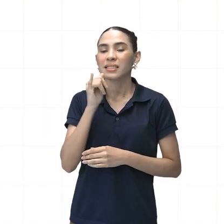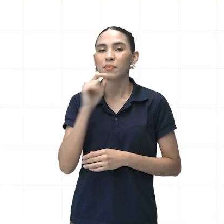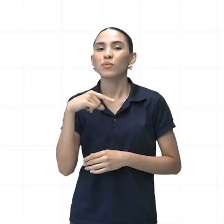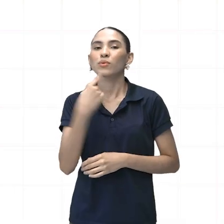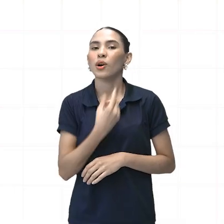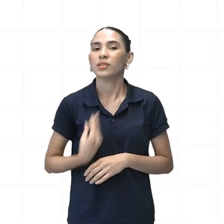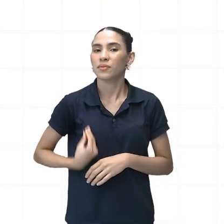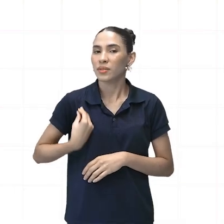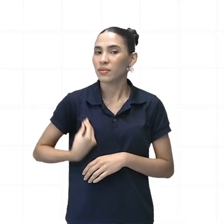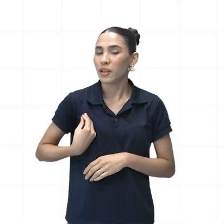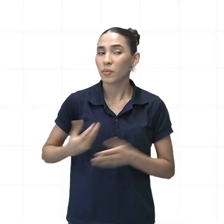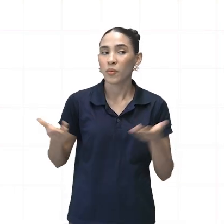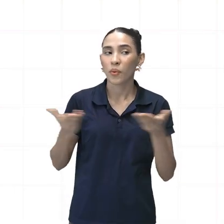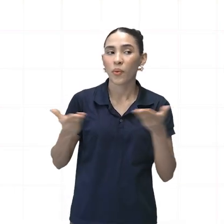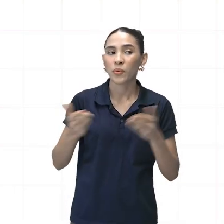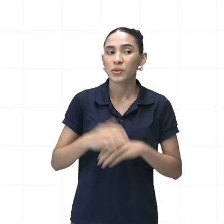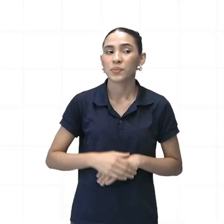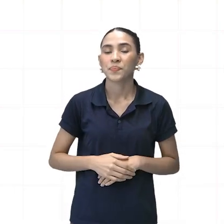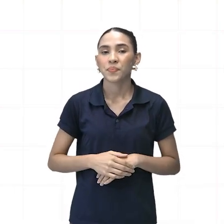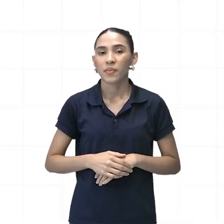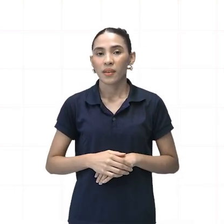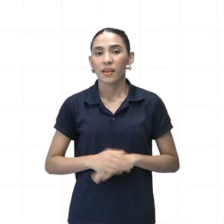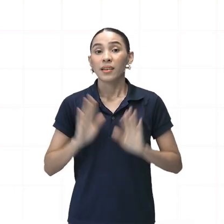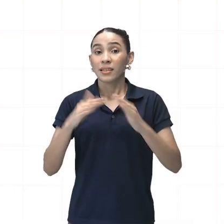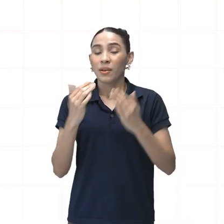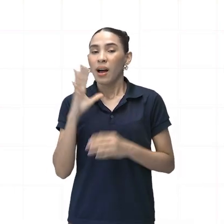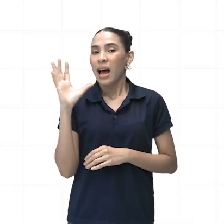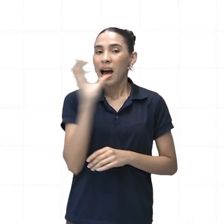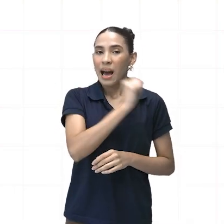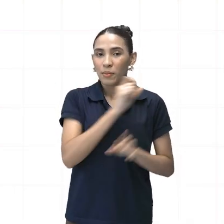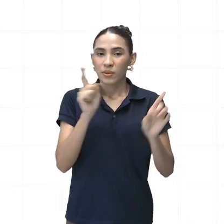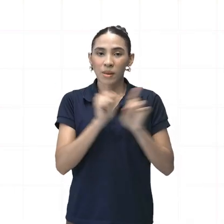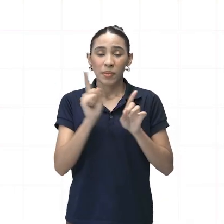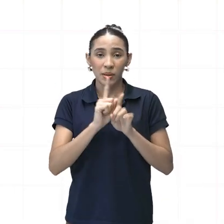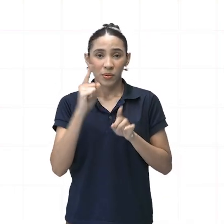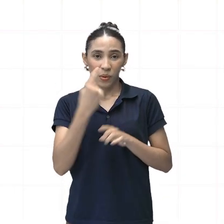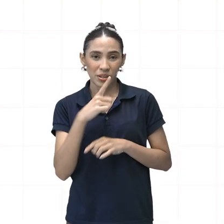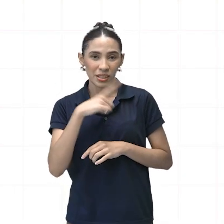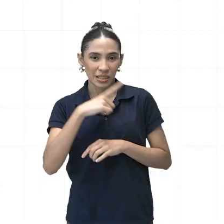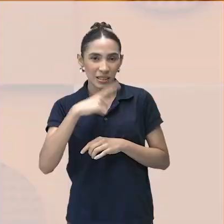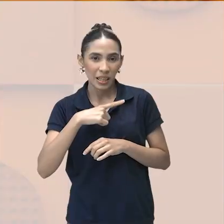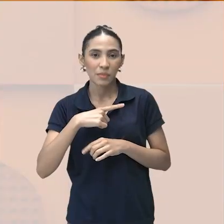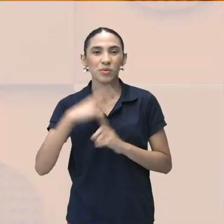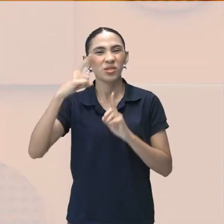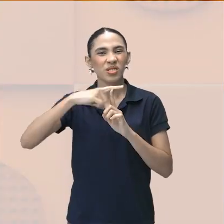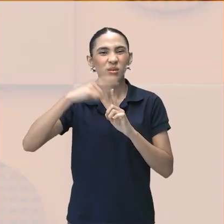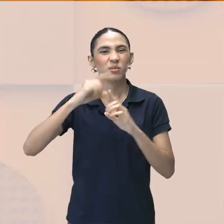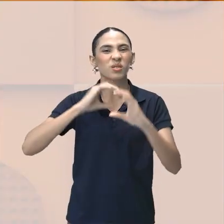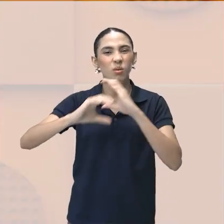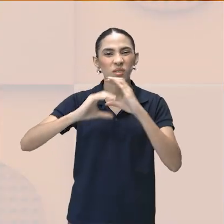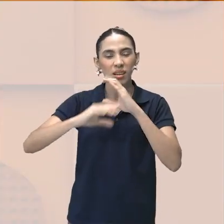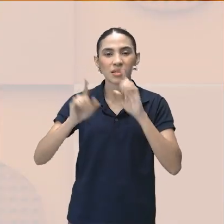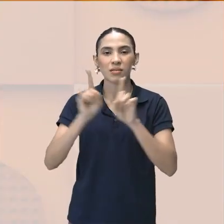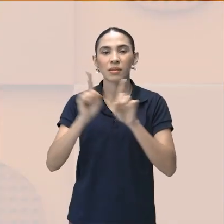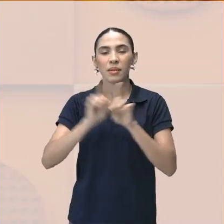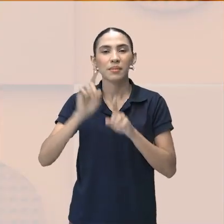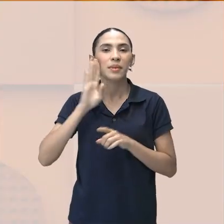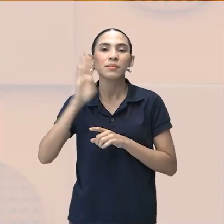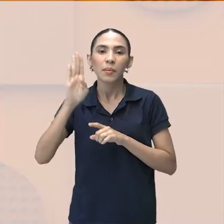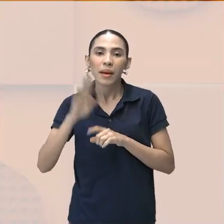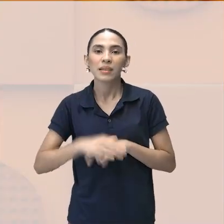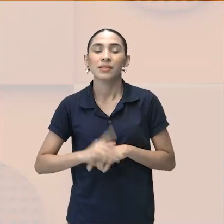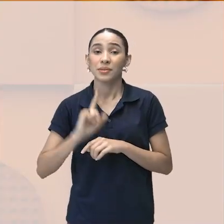nós vivemos atualmente, essa rapidez que nós temos aí dos meios de comunicação,